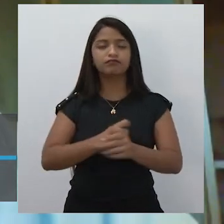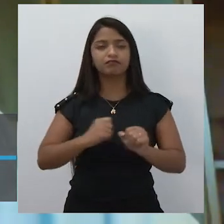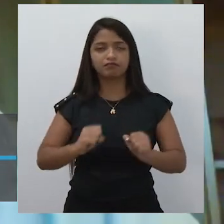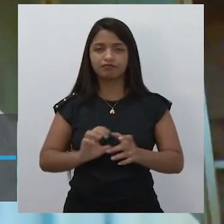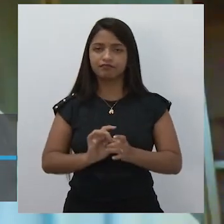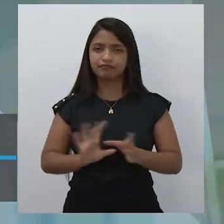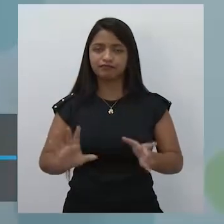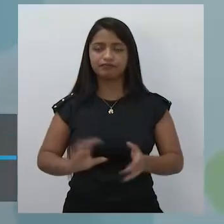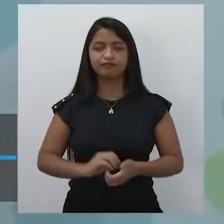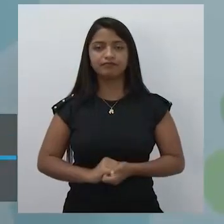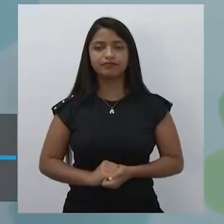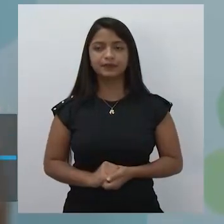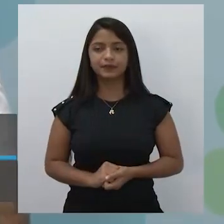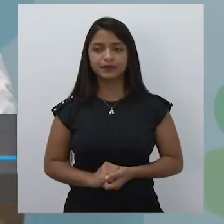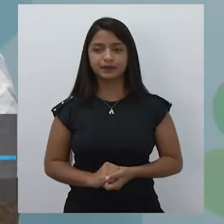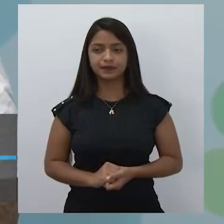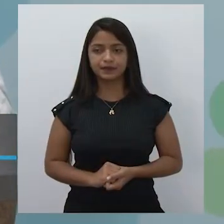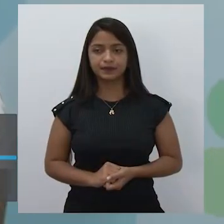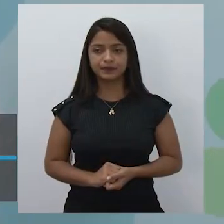posteriormente.